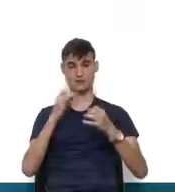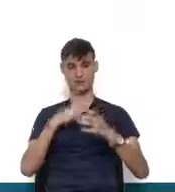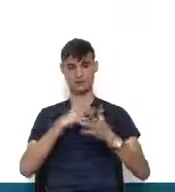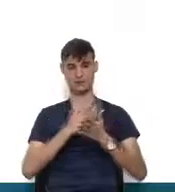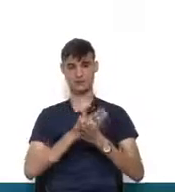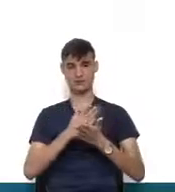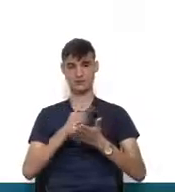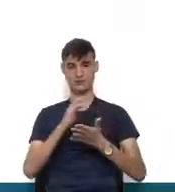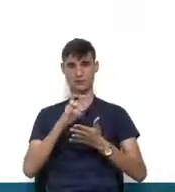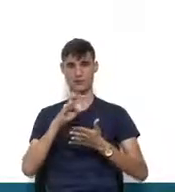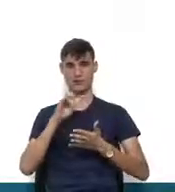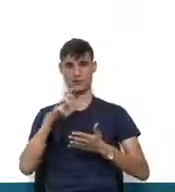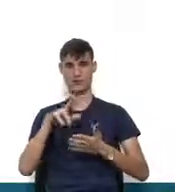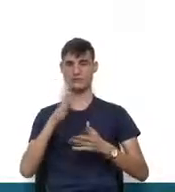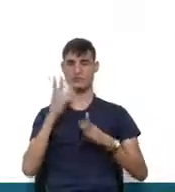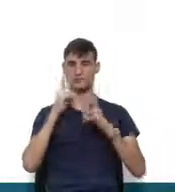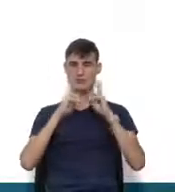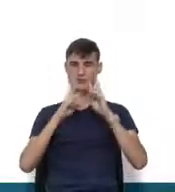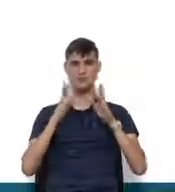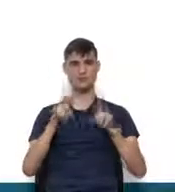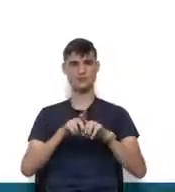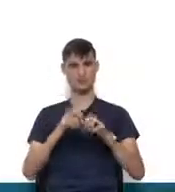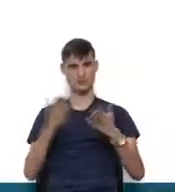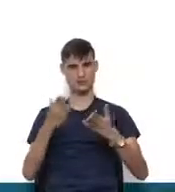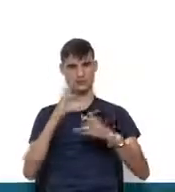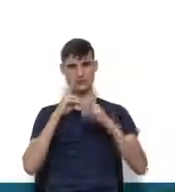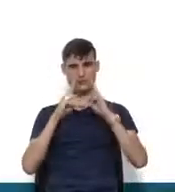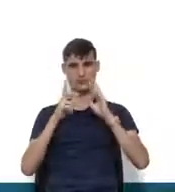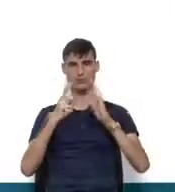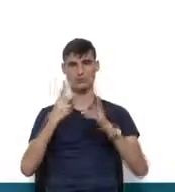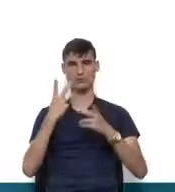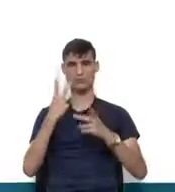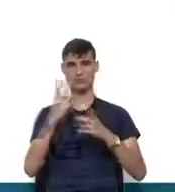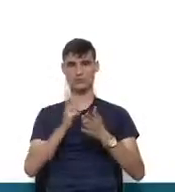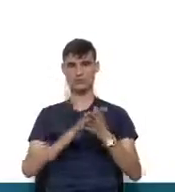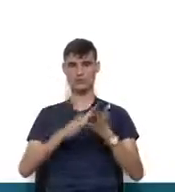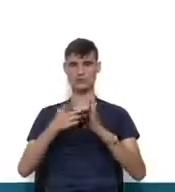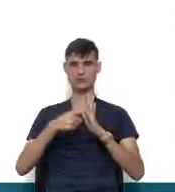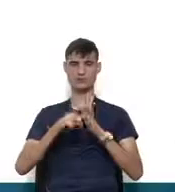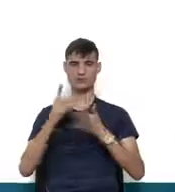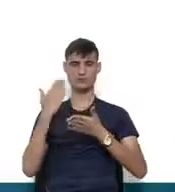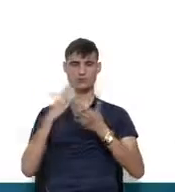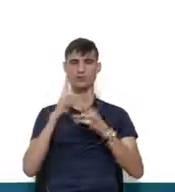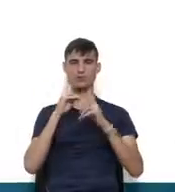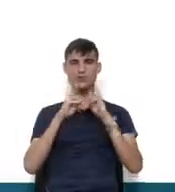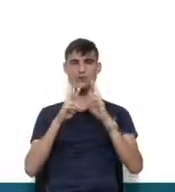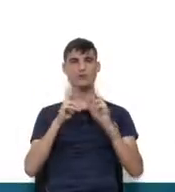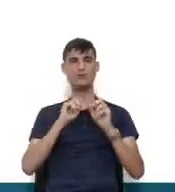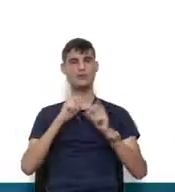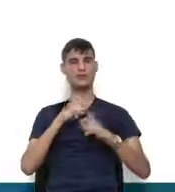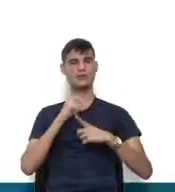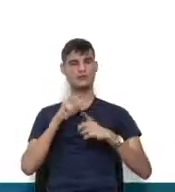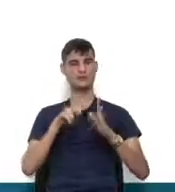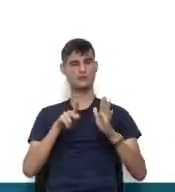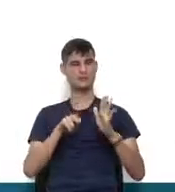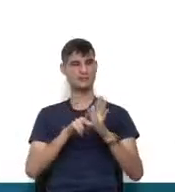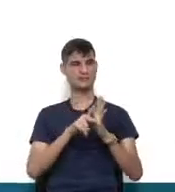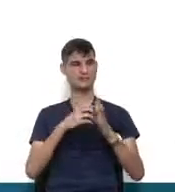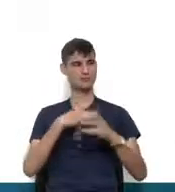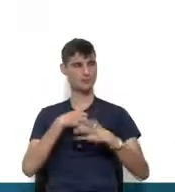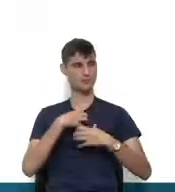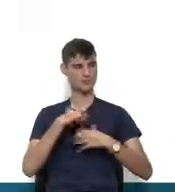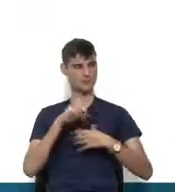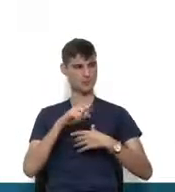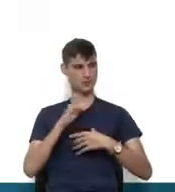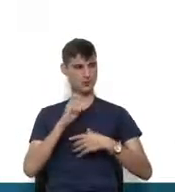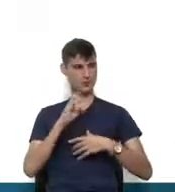séries de Fourier, que nós vimos agora, né, nas últimas duas situações. Então essa é a forma da série